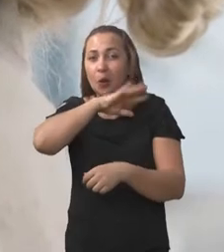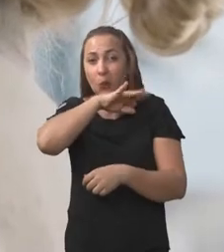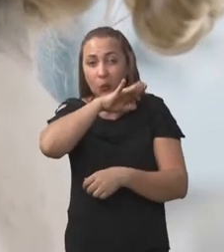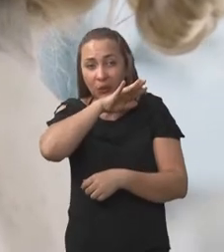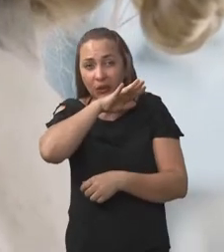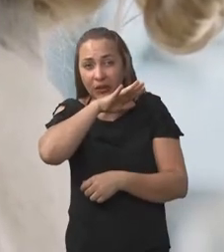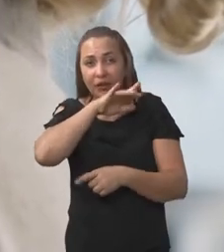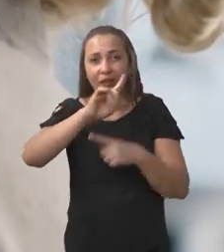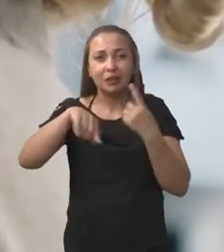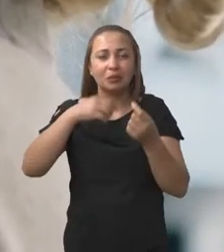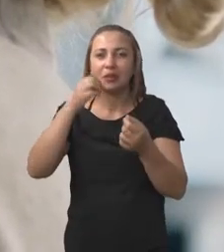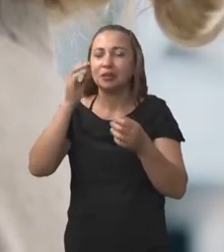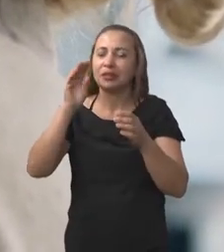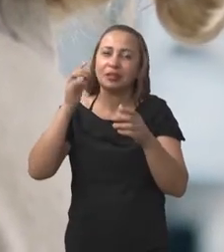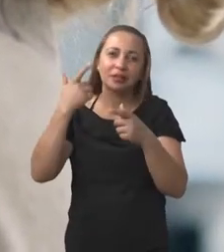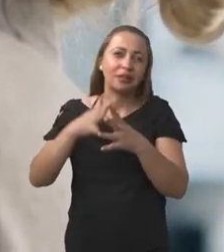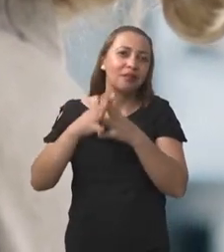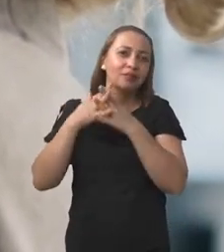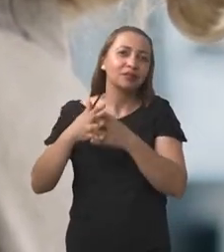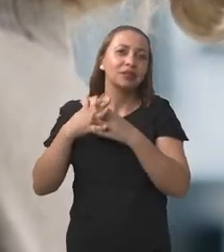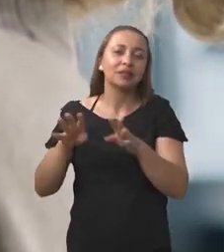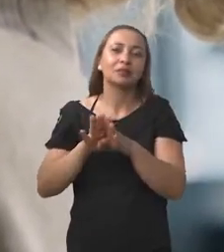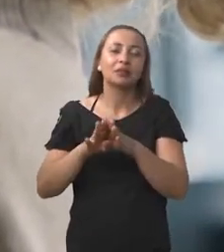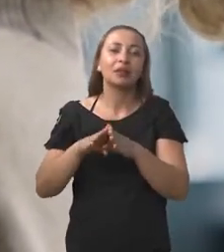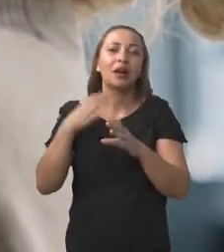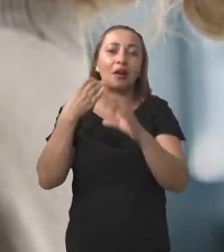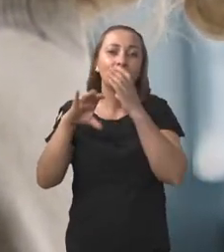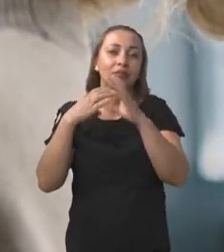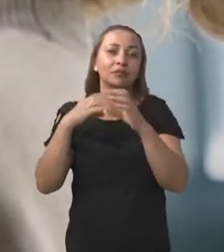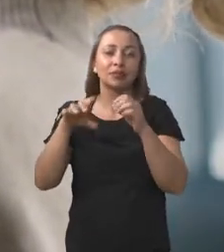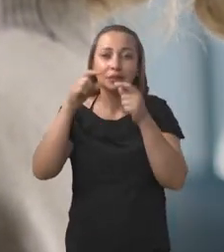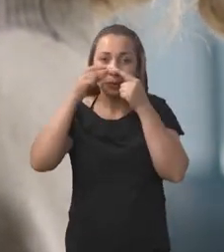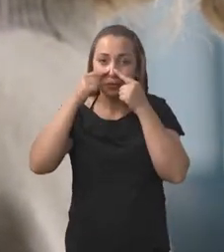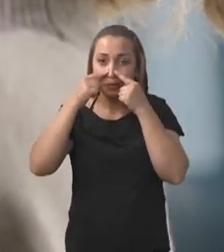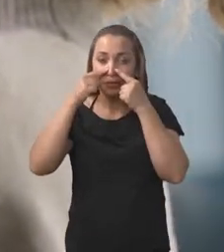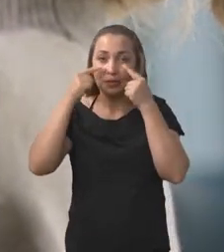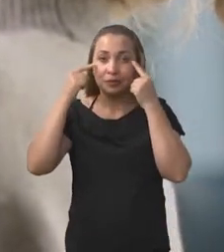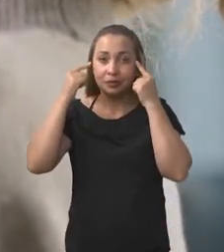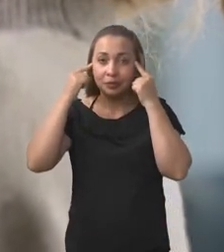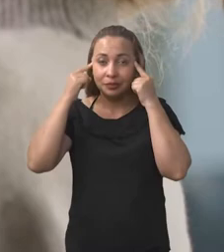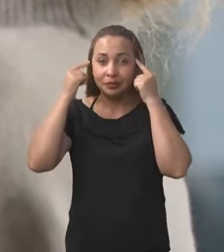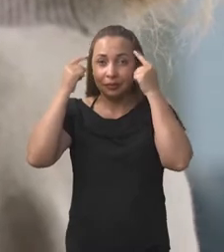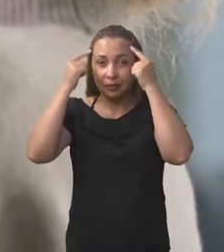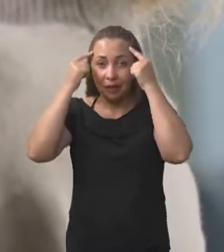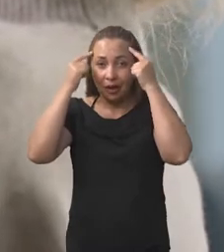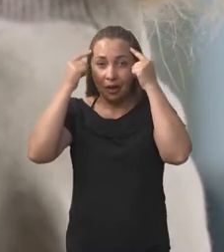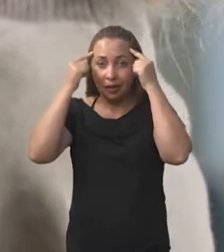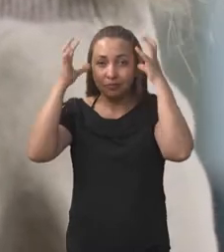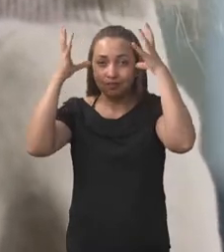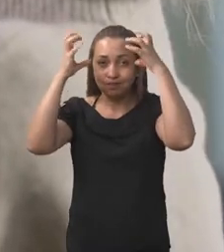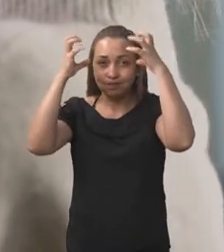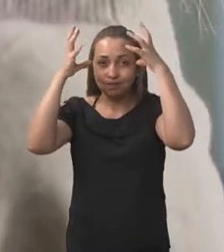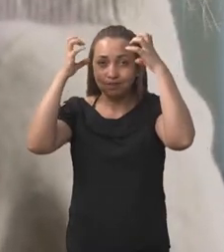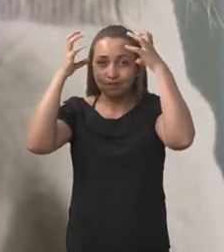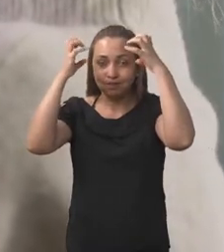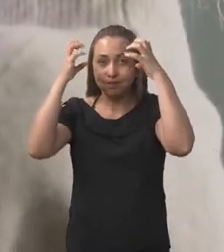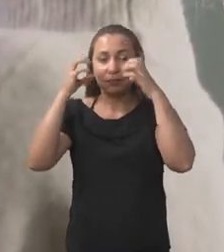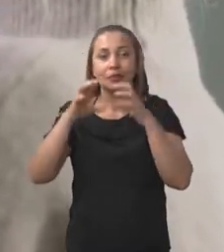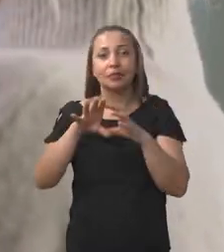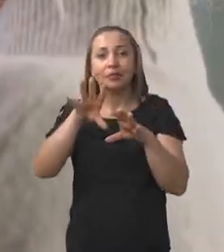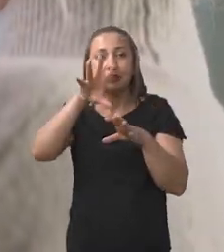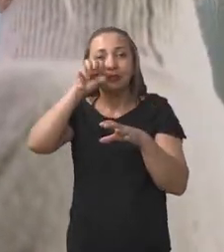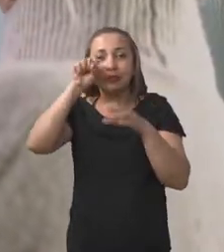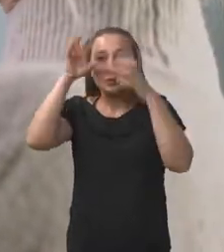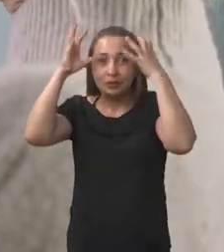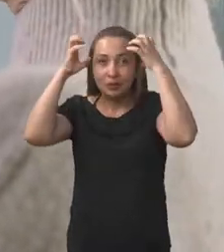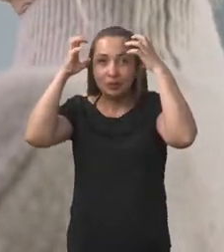mal funcionante e atrapalha também a comunicação desse tecido olfatório com o córtex cerebral, que é o cérebro que interpreta